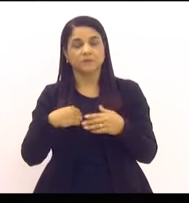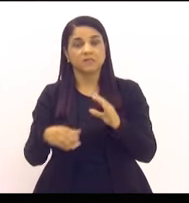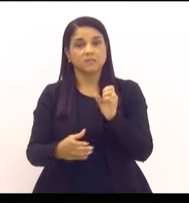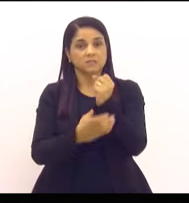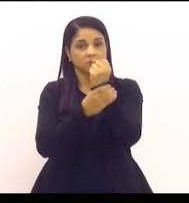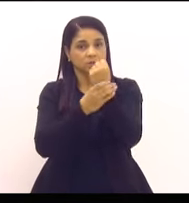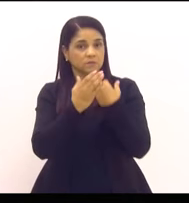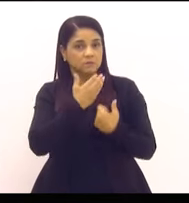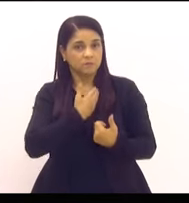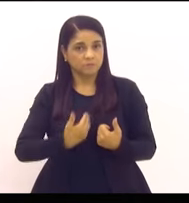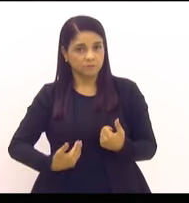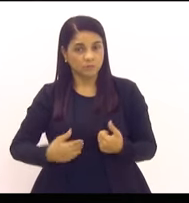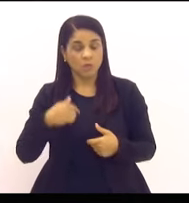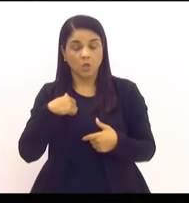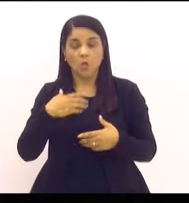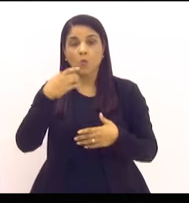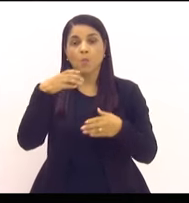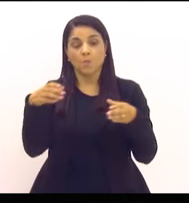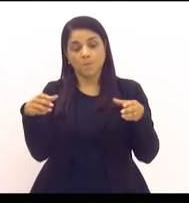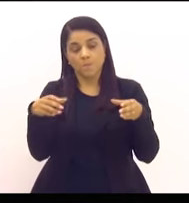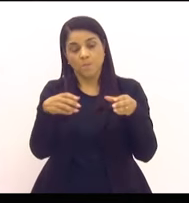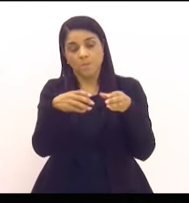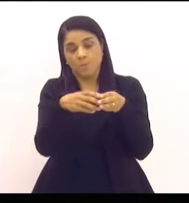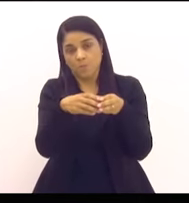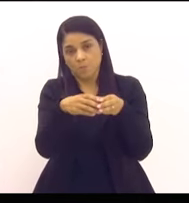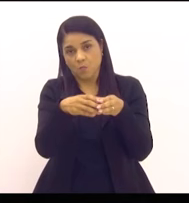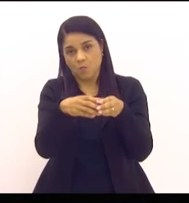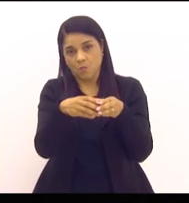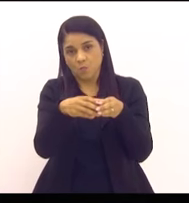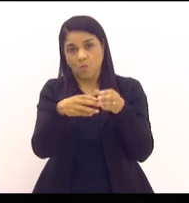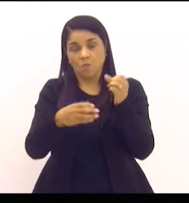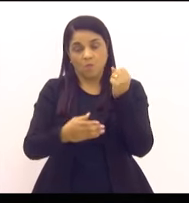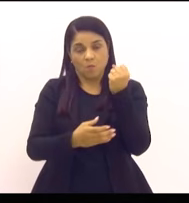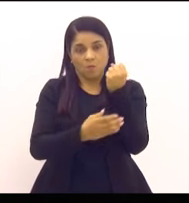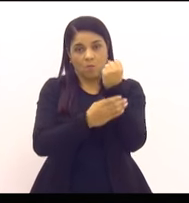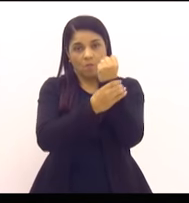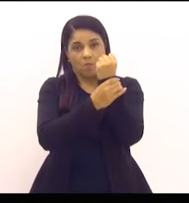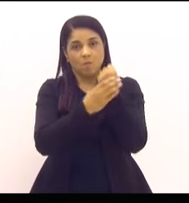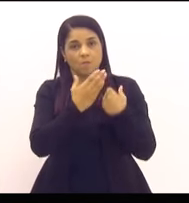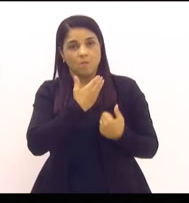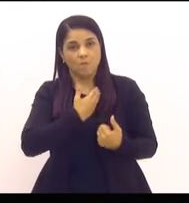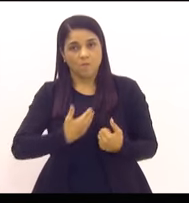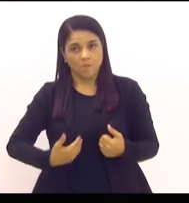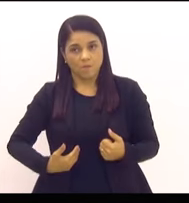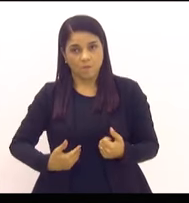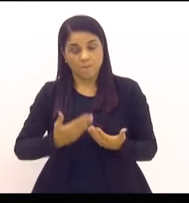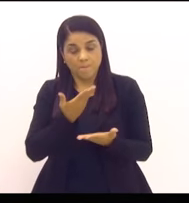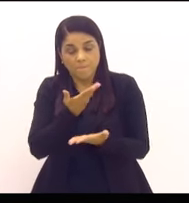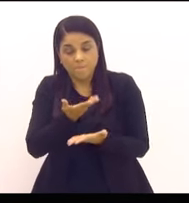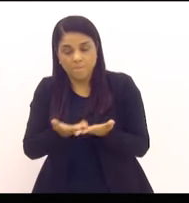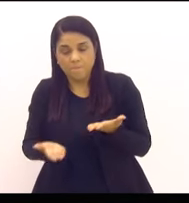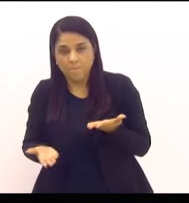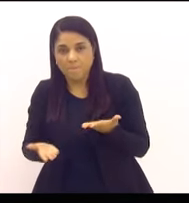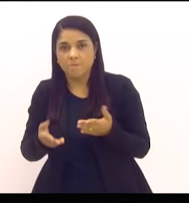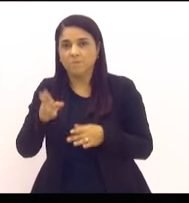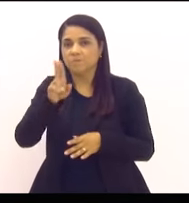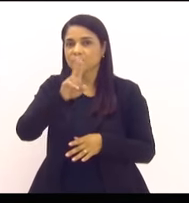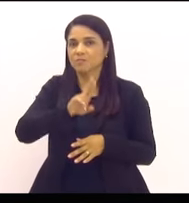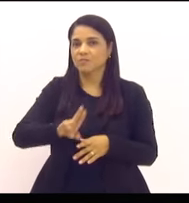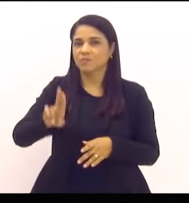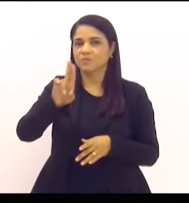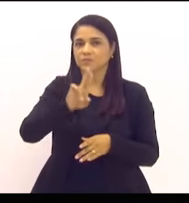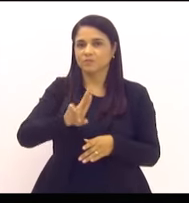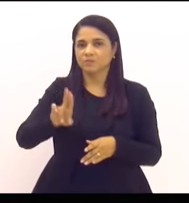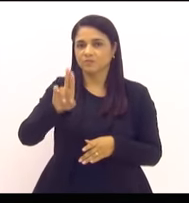eu acho que a Comissão de Segurança Pública, ela perde quando a gente utiliza